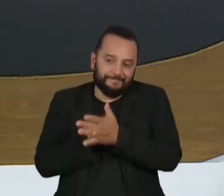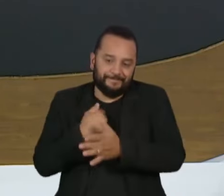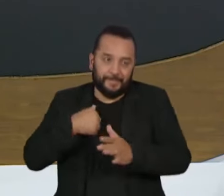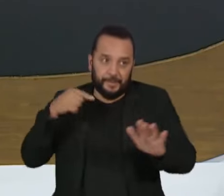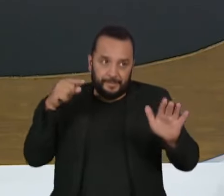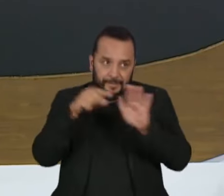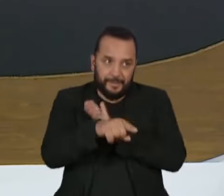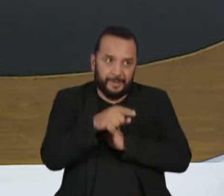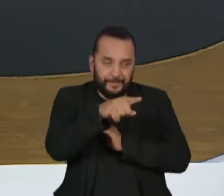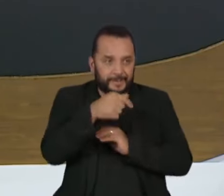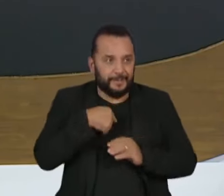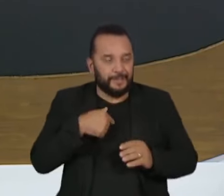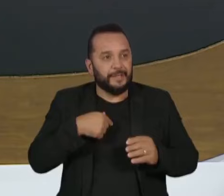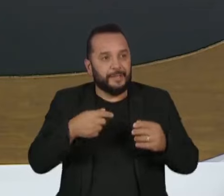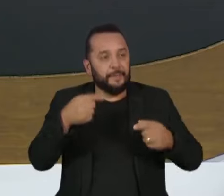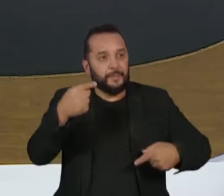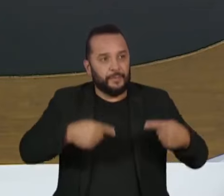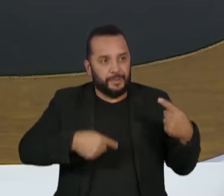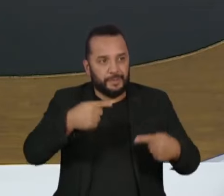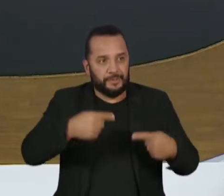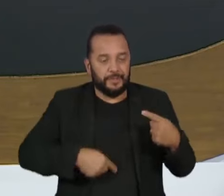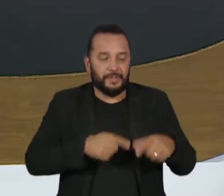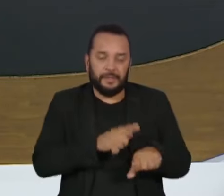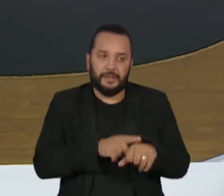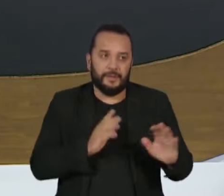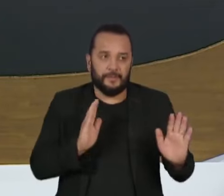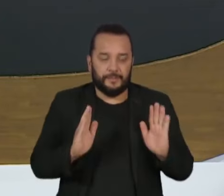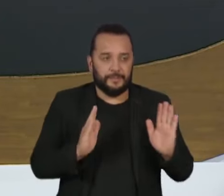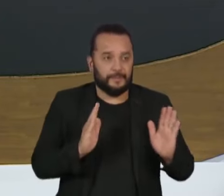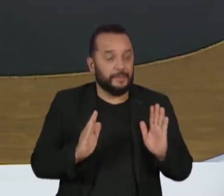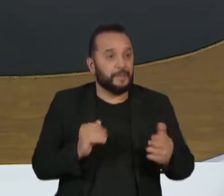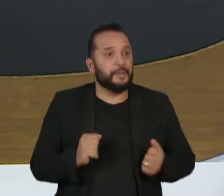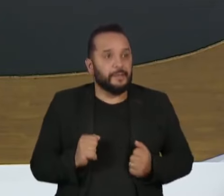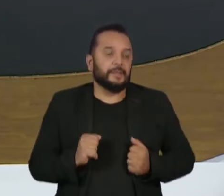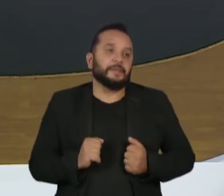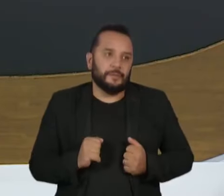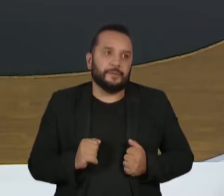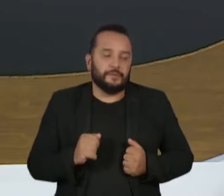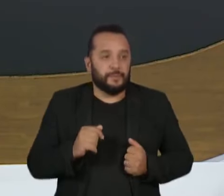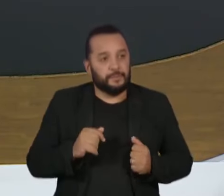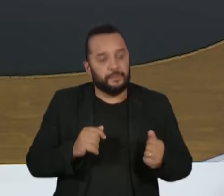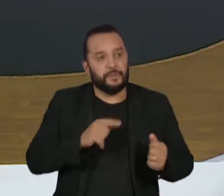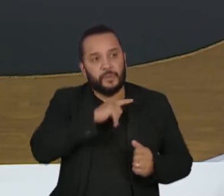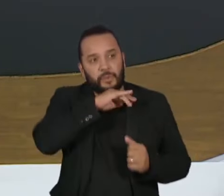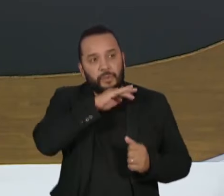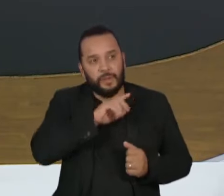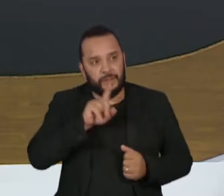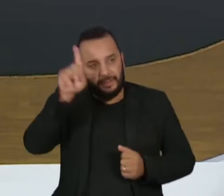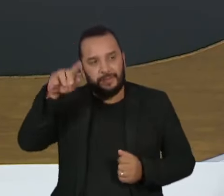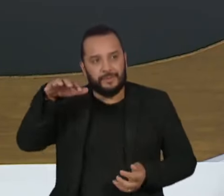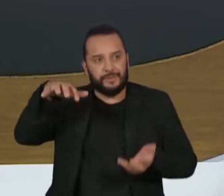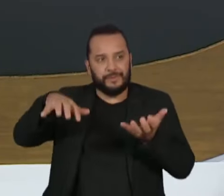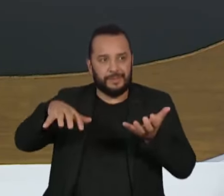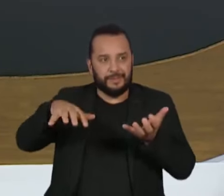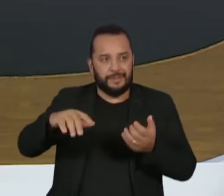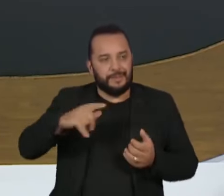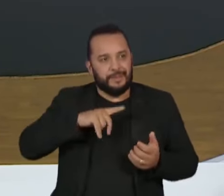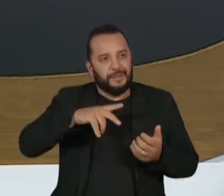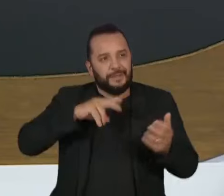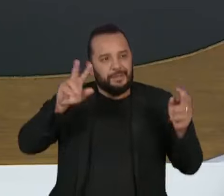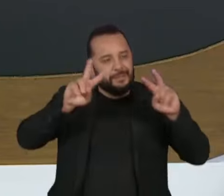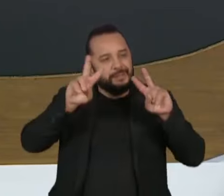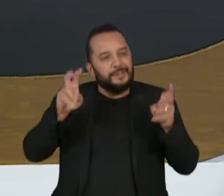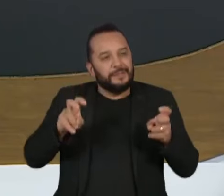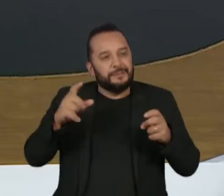para quem vem falar de outros temas. E a gente está num momento aí muito ruim do Congresso, com vários